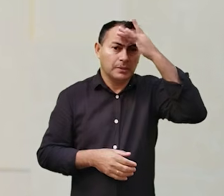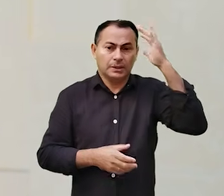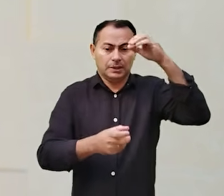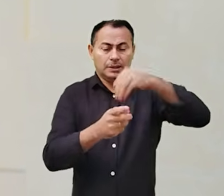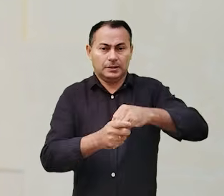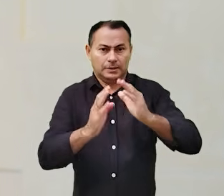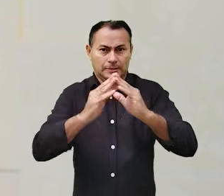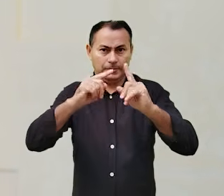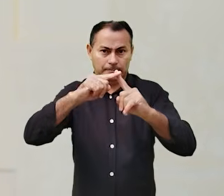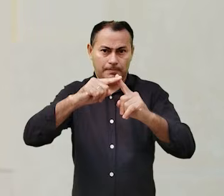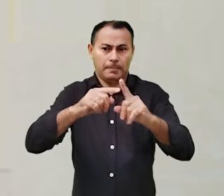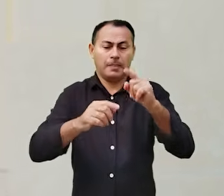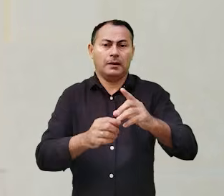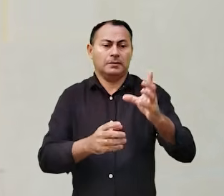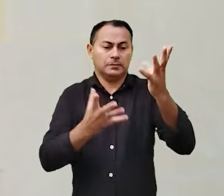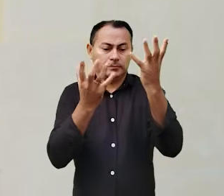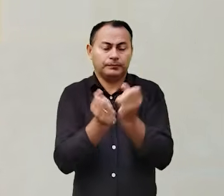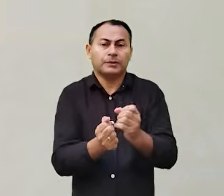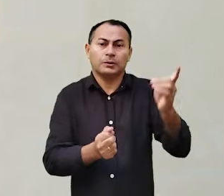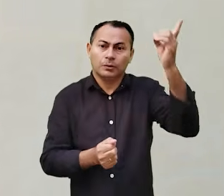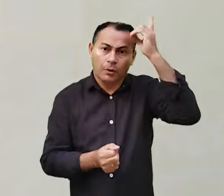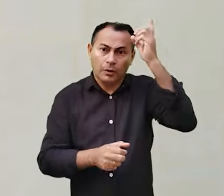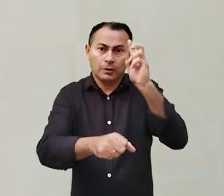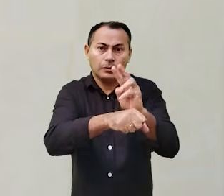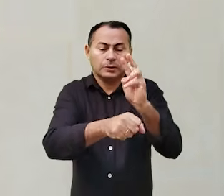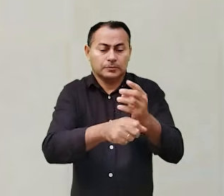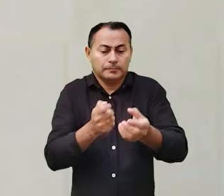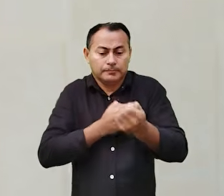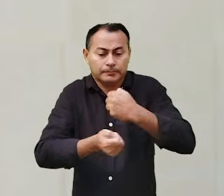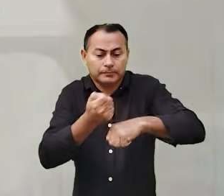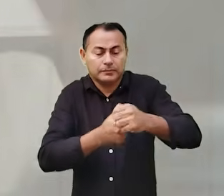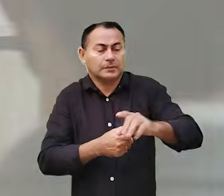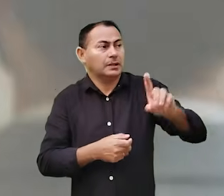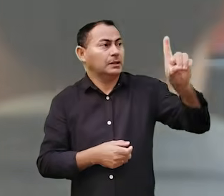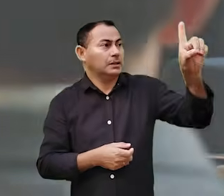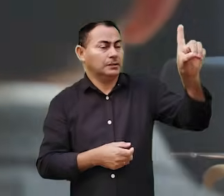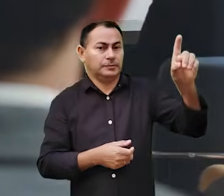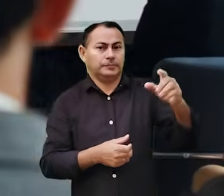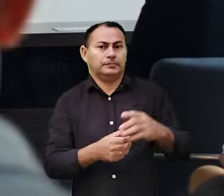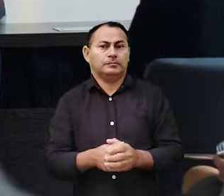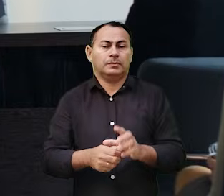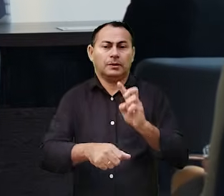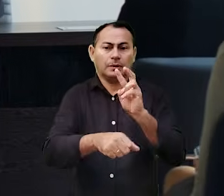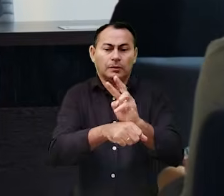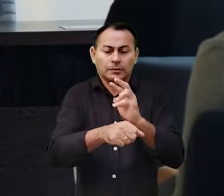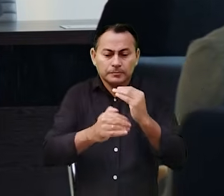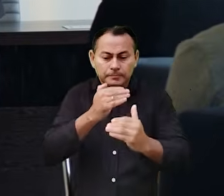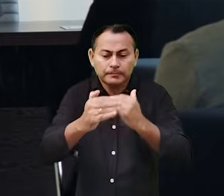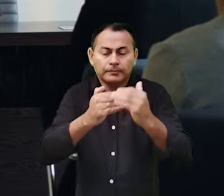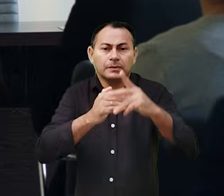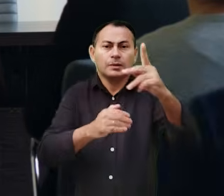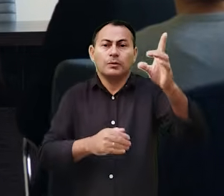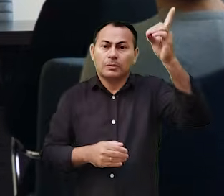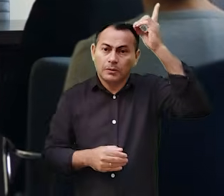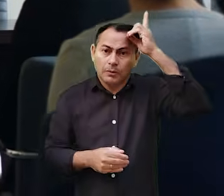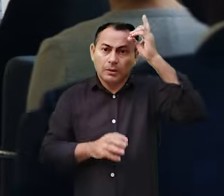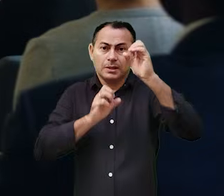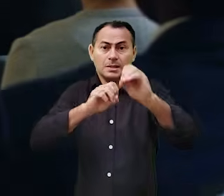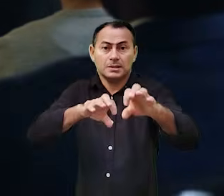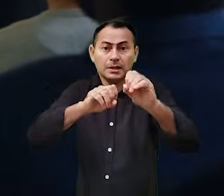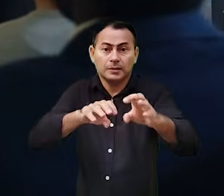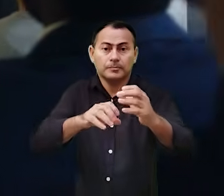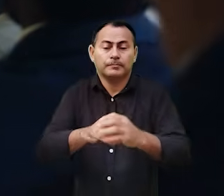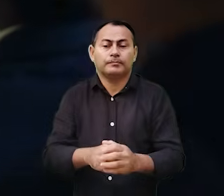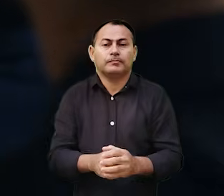outras pessoas dentro da igreja são dotadas do dom para cuidar dos negócios da igreja. Cuide de desenvolver o seu dom